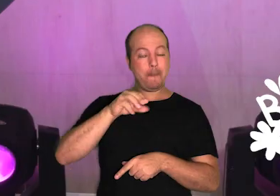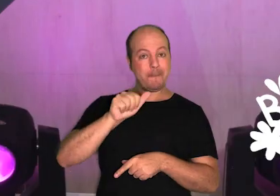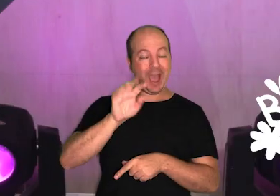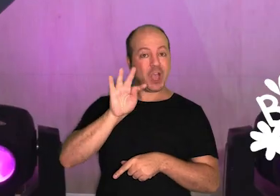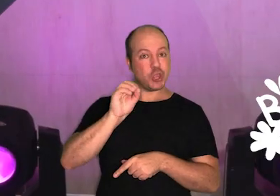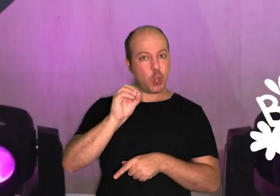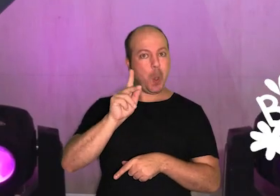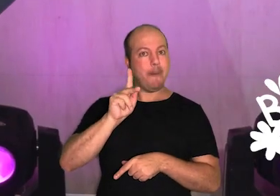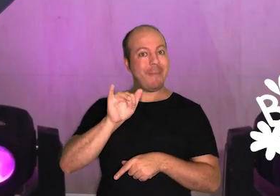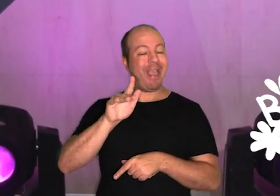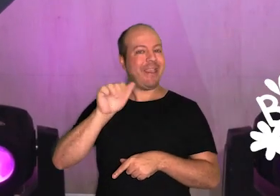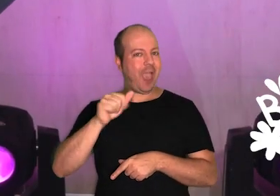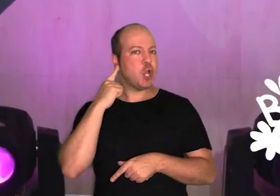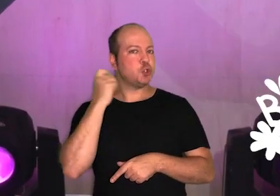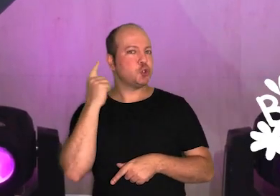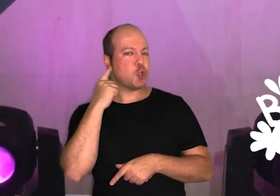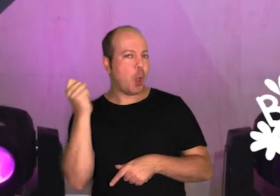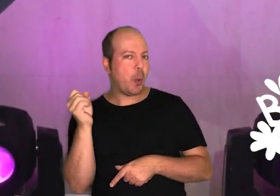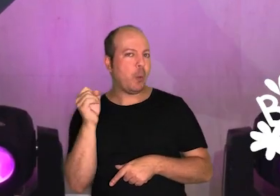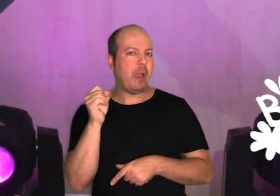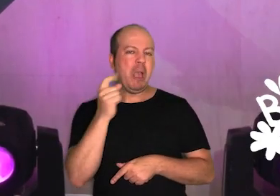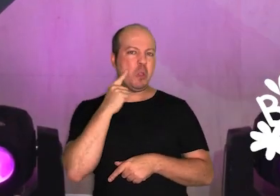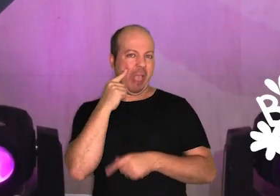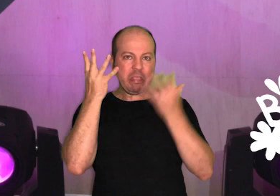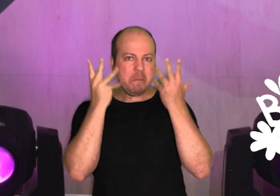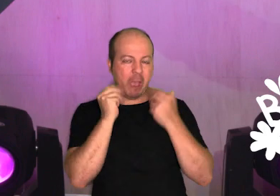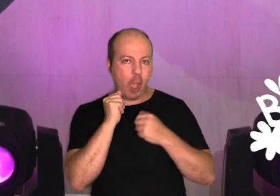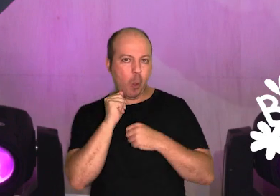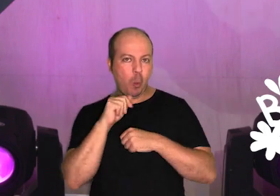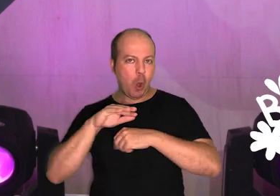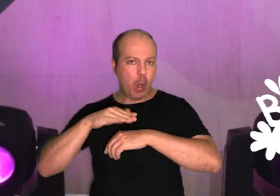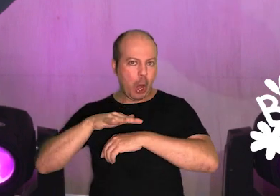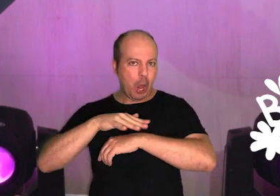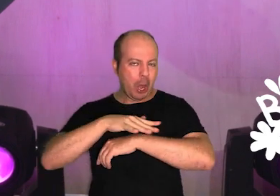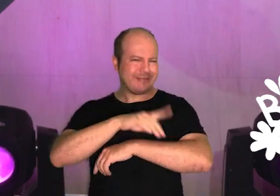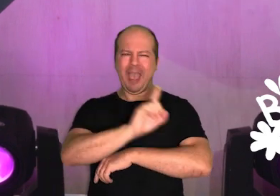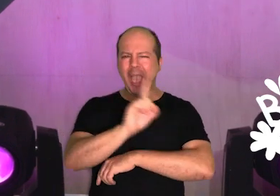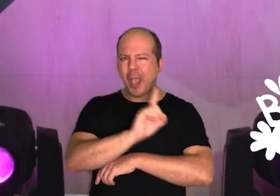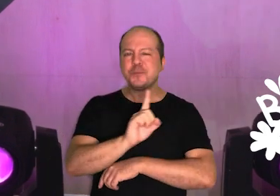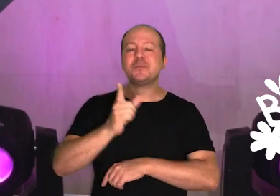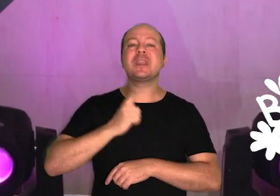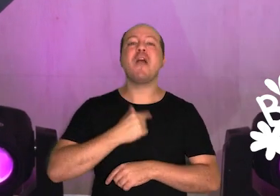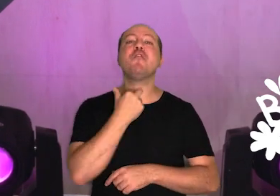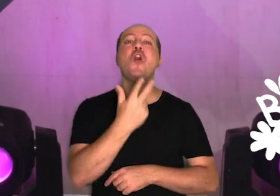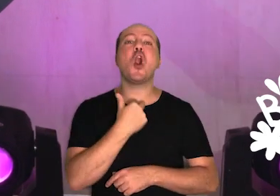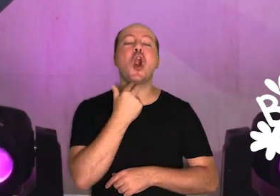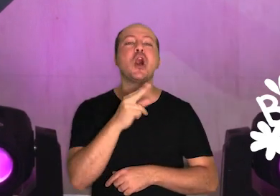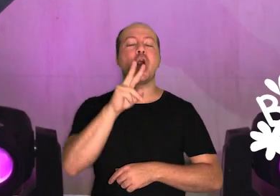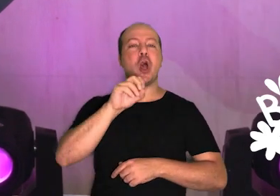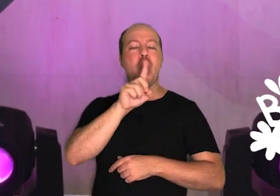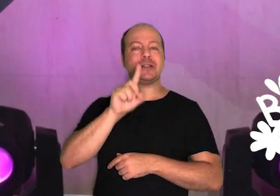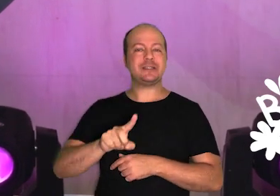onomatopeia. Onomatopeia? É centopeia? Não. Tem 100 pernas, mas são vocais. É quando